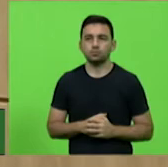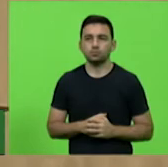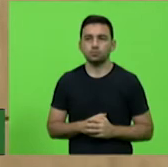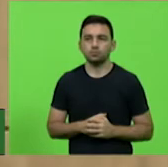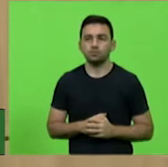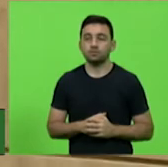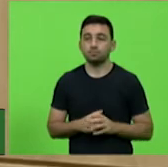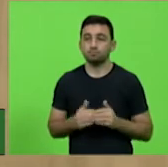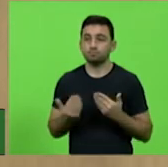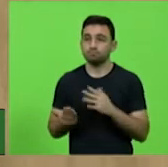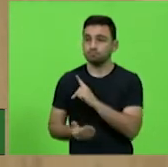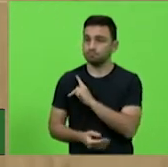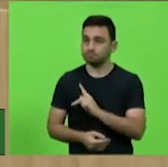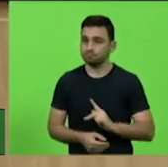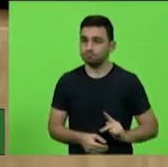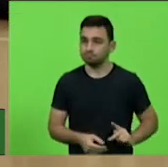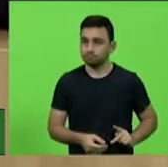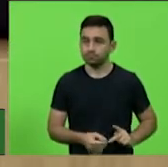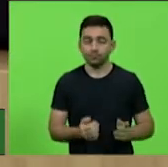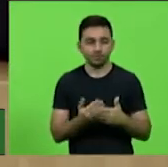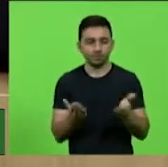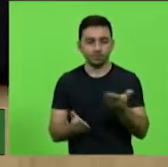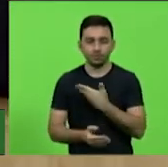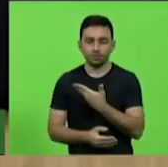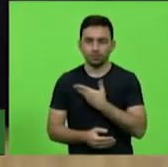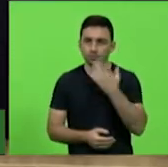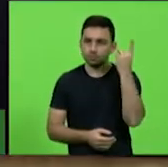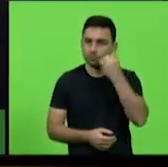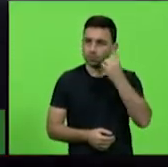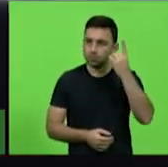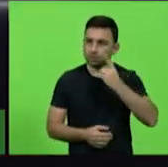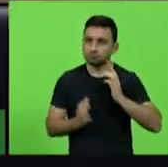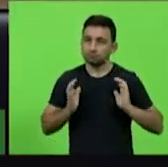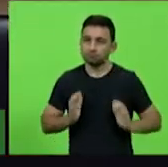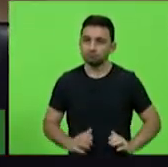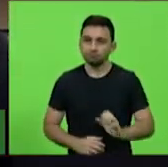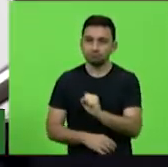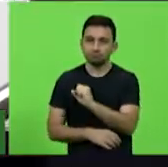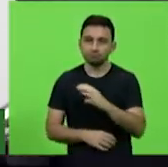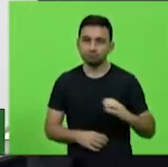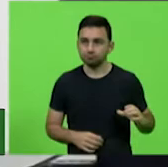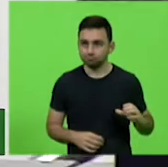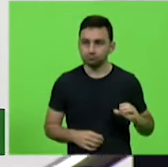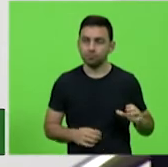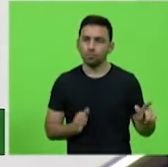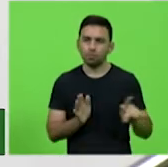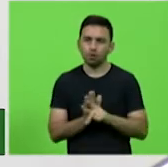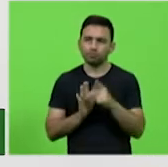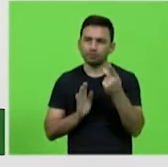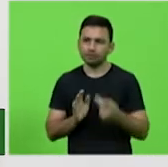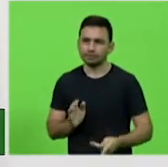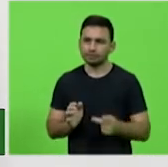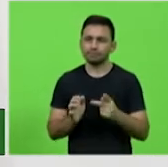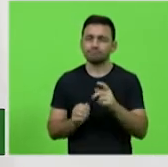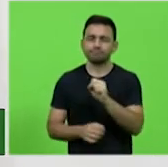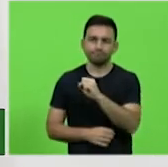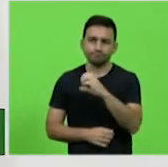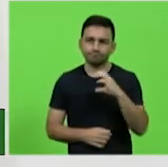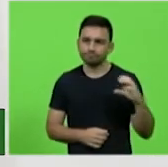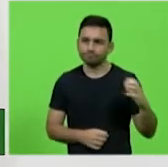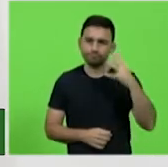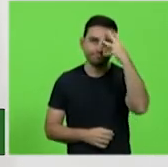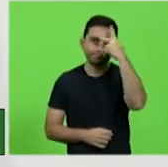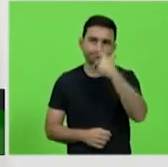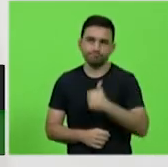Senhor presidente, colegas deputados, cidadãos catarinenses, da nossa bela e santa Catarina, de todas